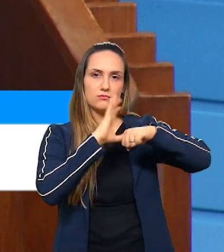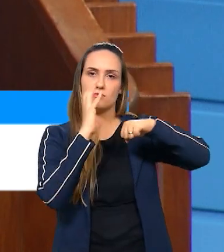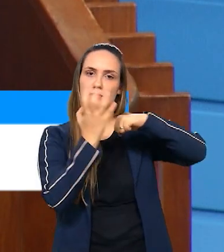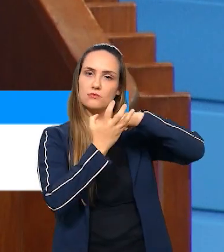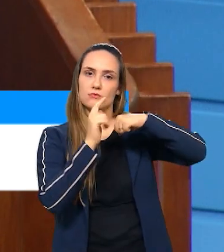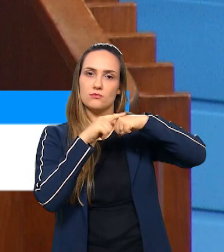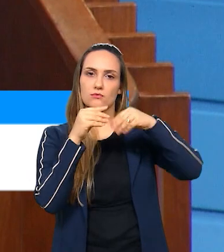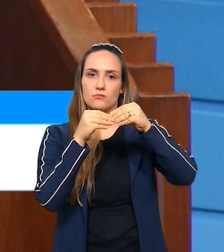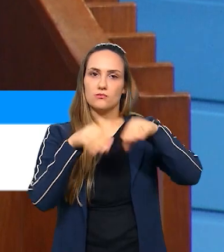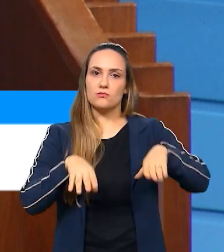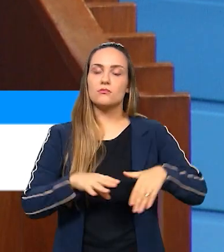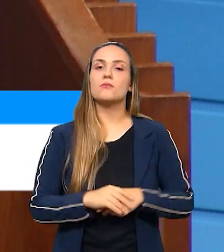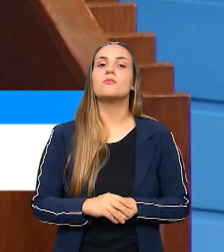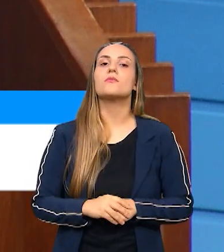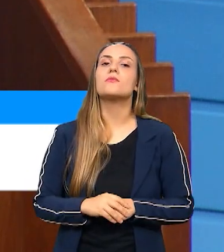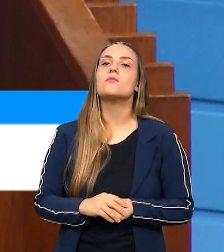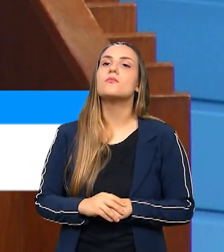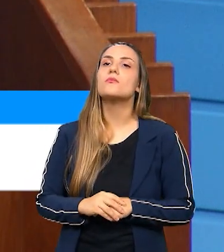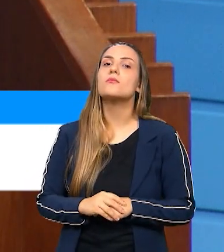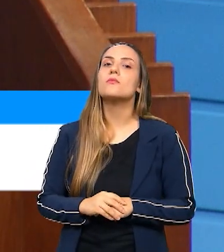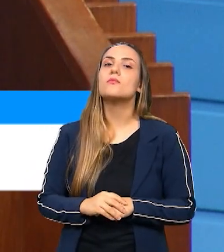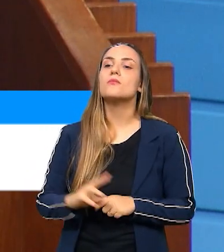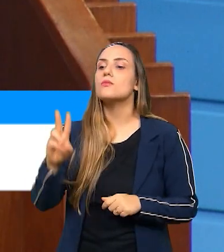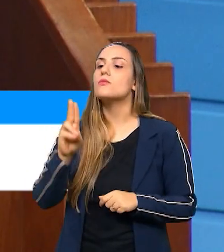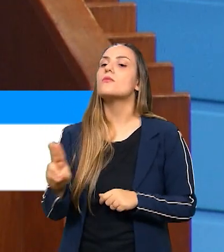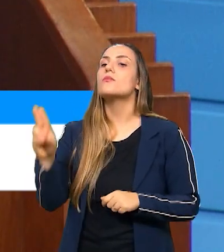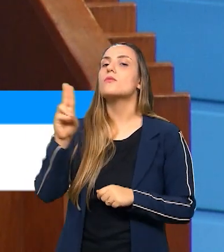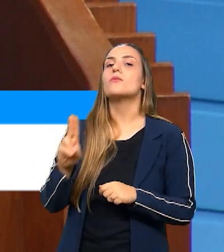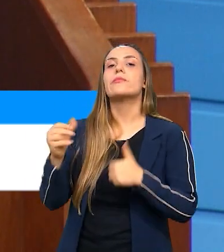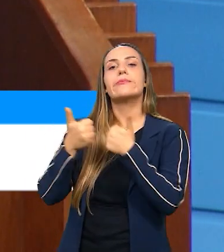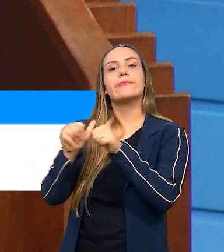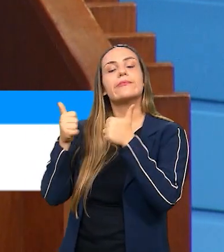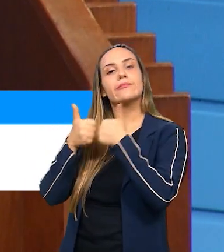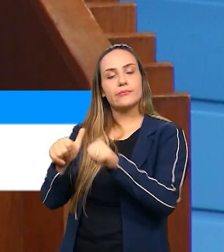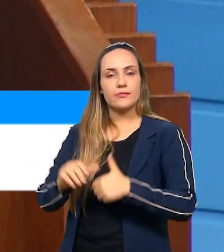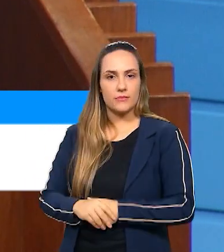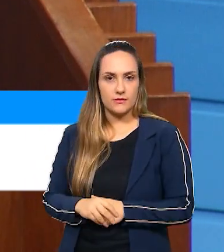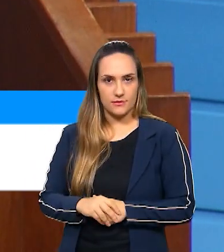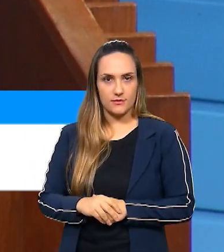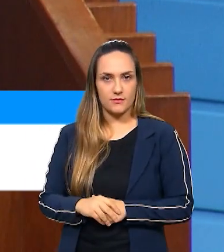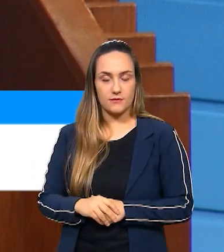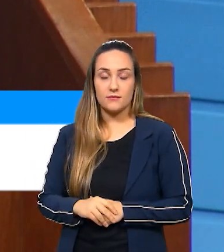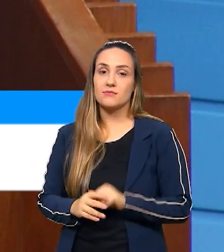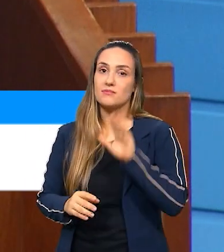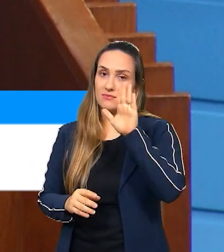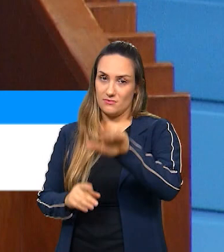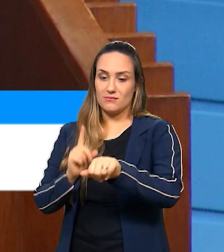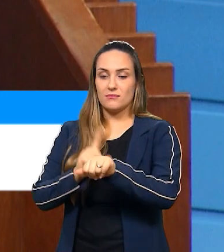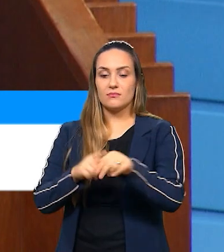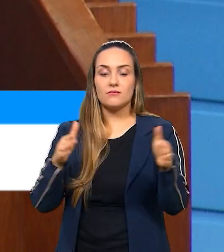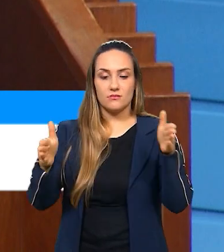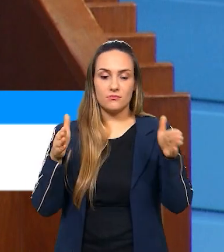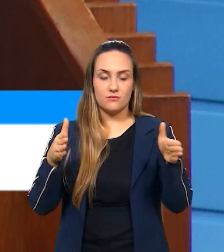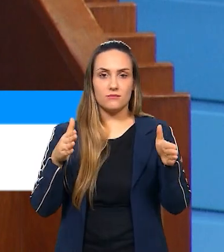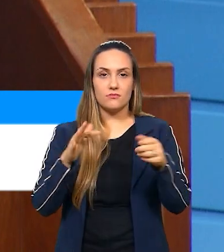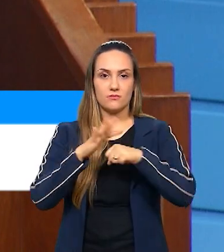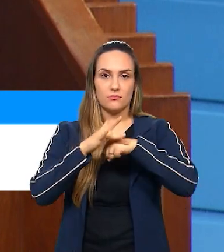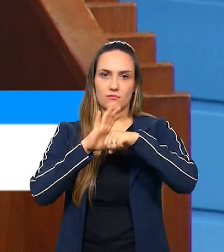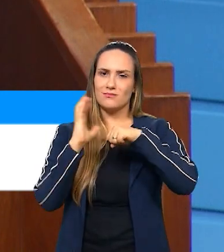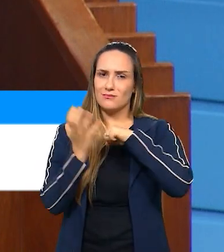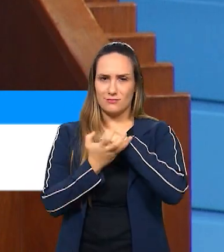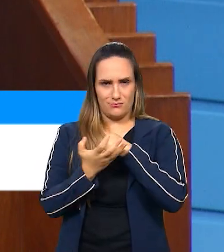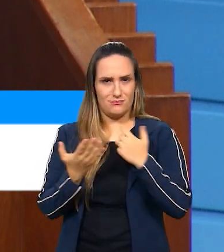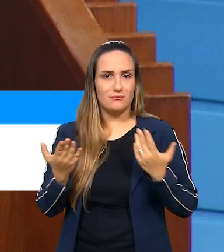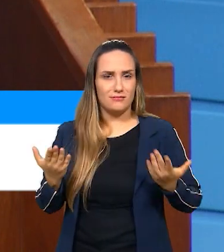a pandemia, principalmente, senhor presidente, na utilização do transporte coletivo. Durante o período